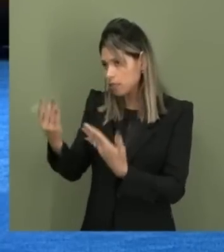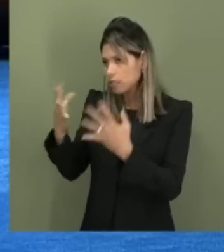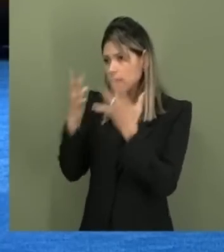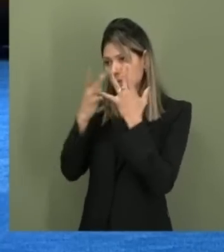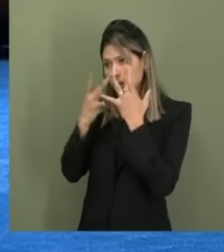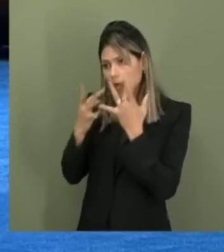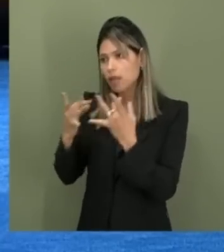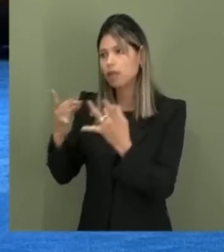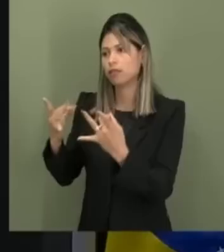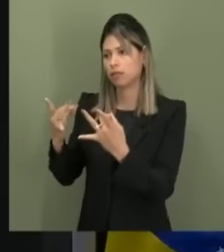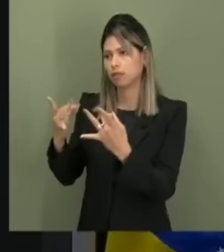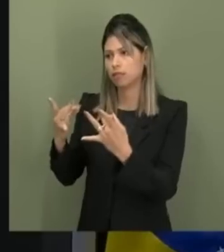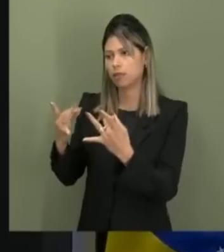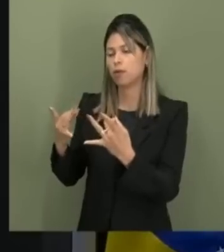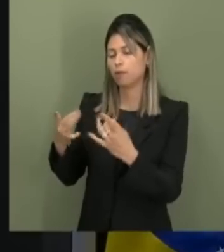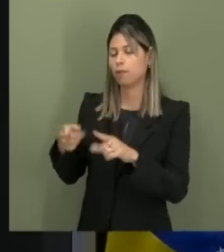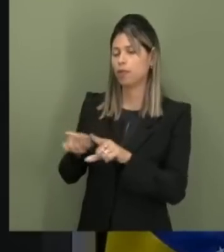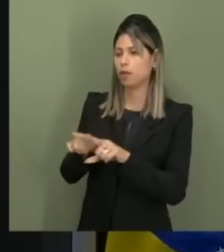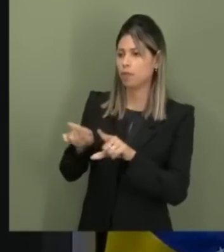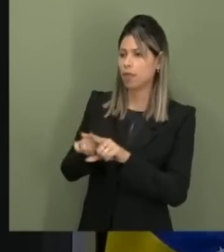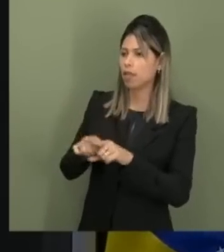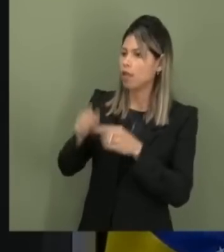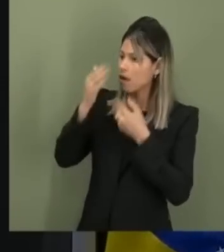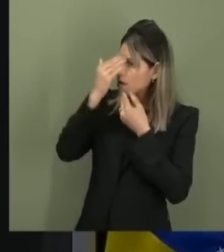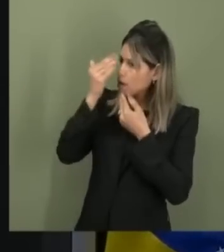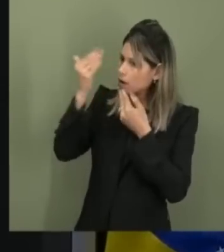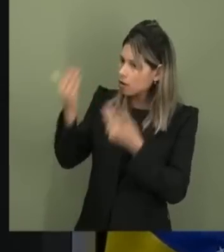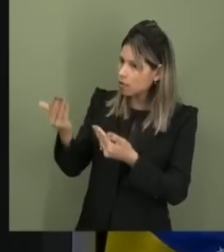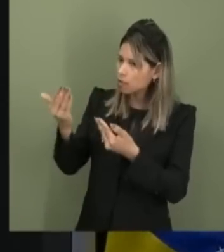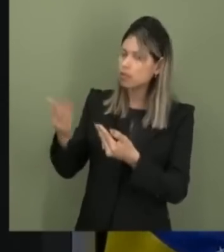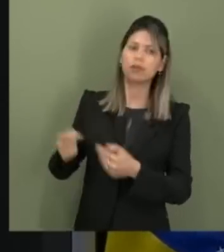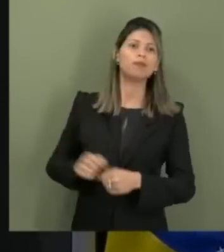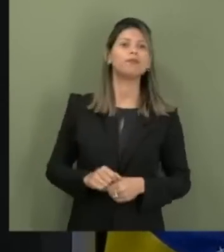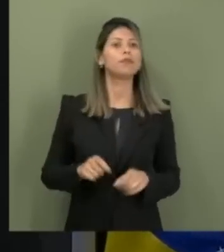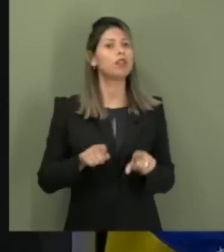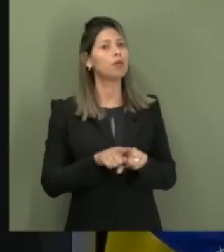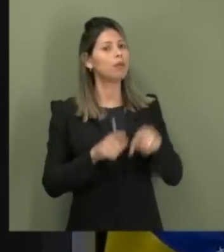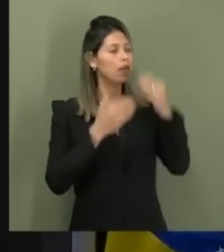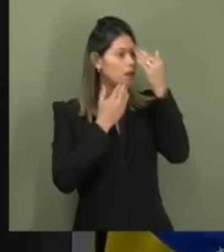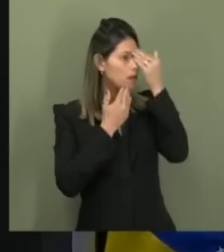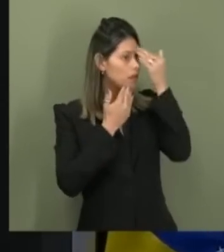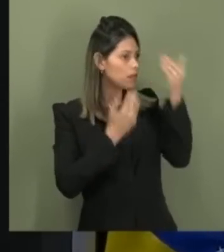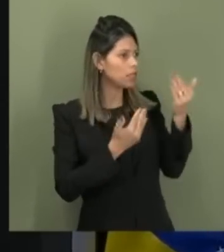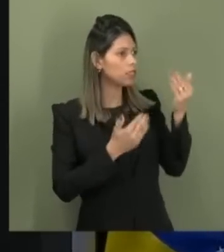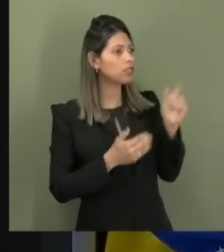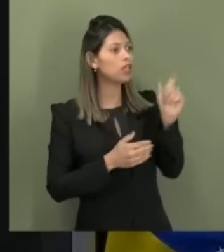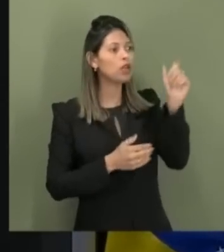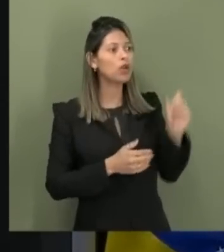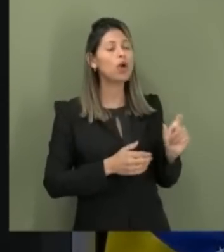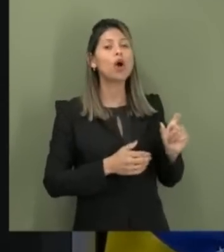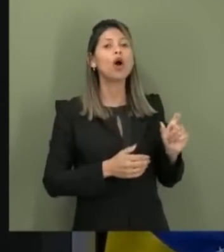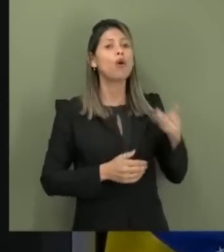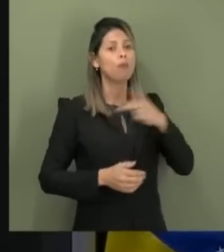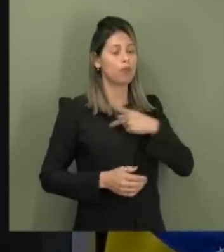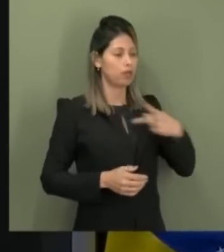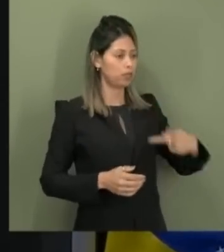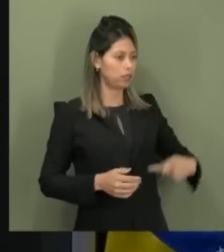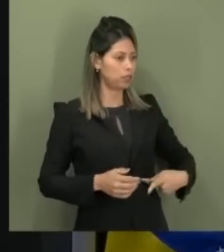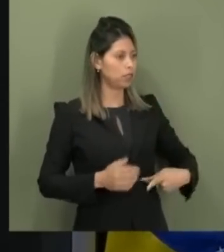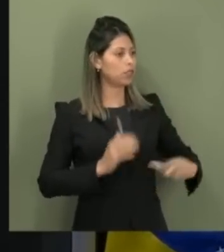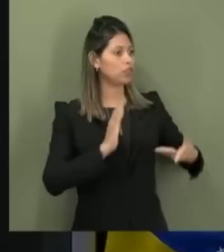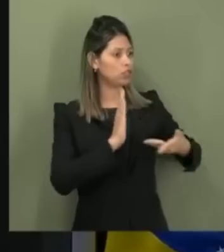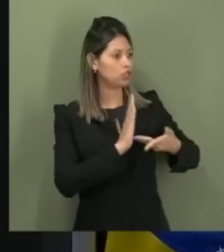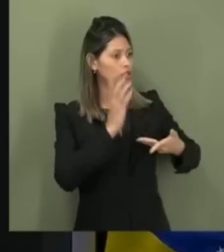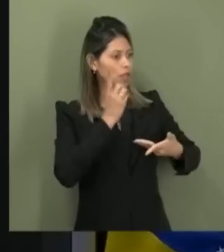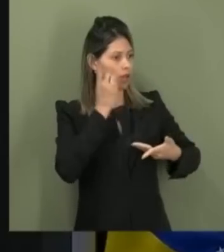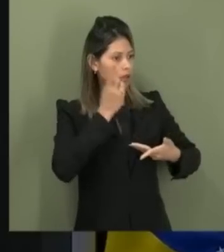e render aqui o meu elogio também ao presidente da Câmara, Arthur Lira, por ter feito, ter dado essa atenção,